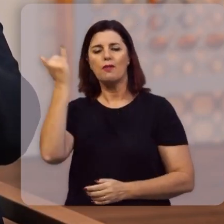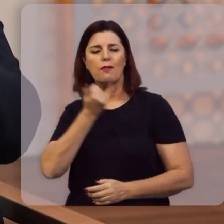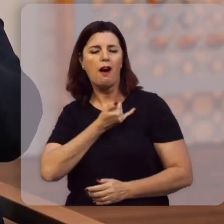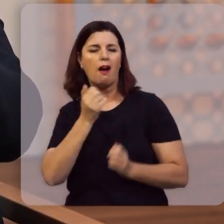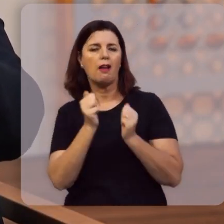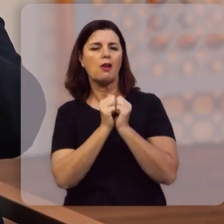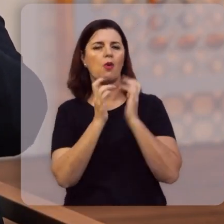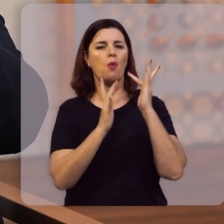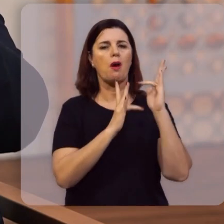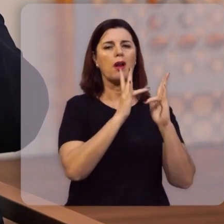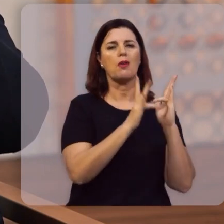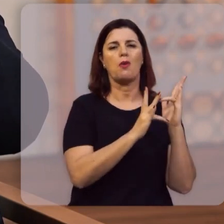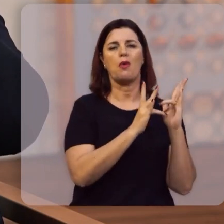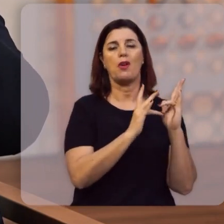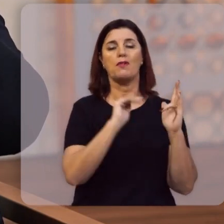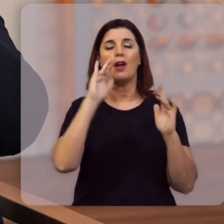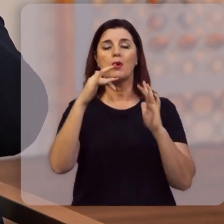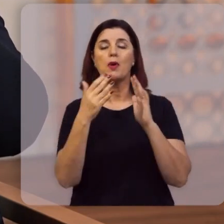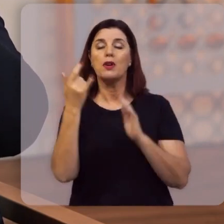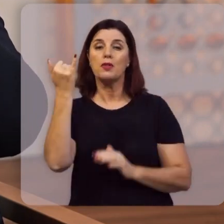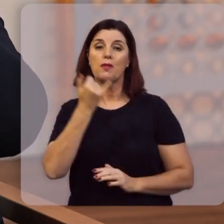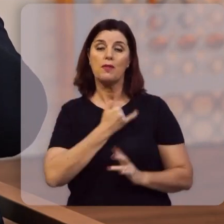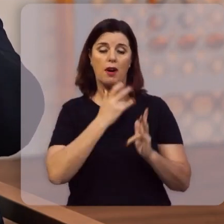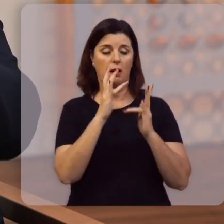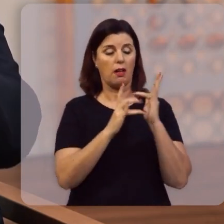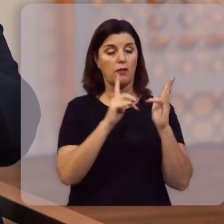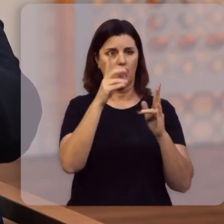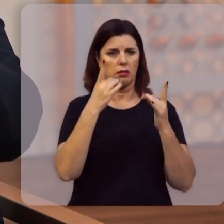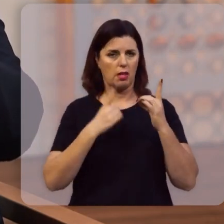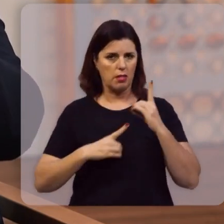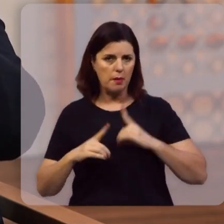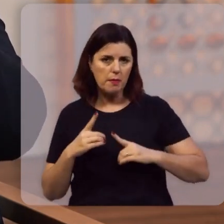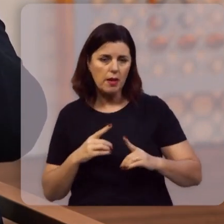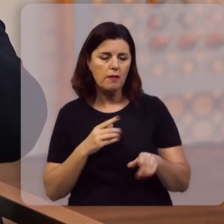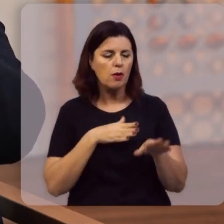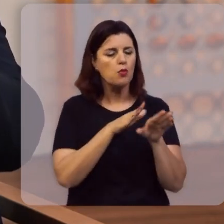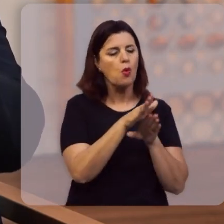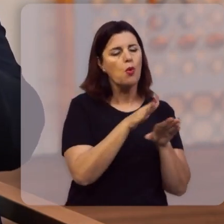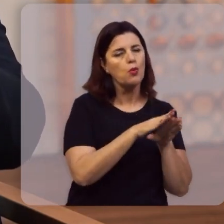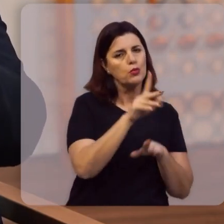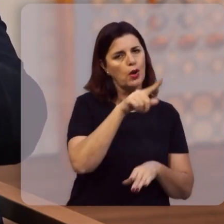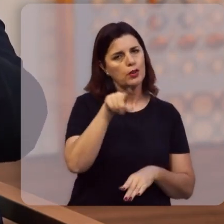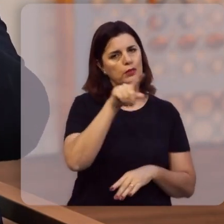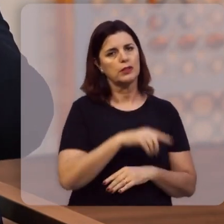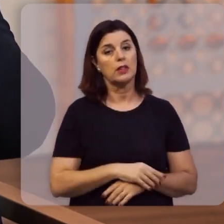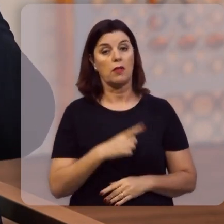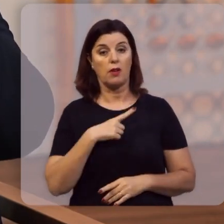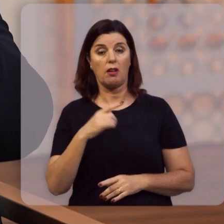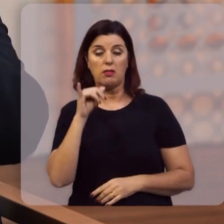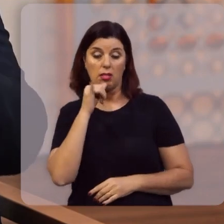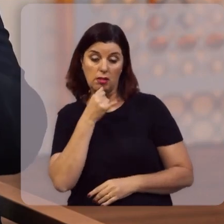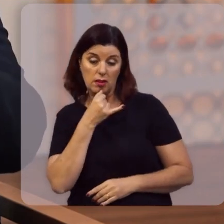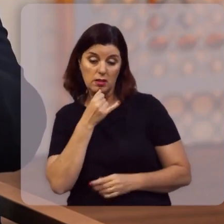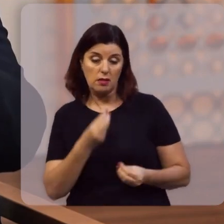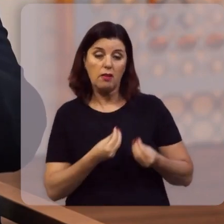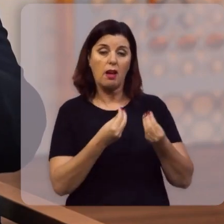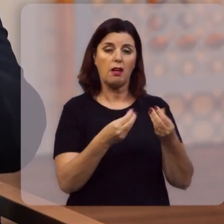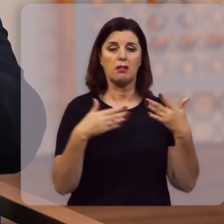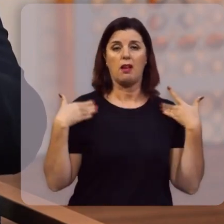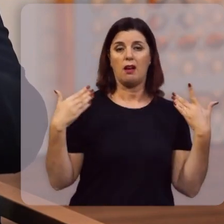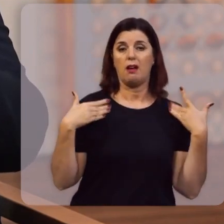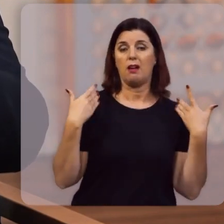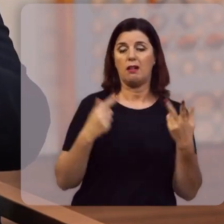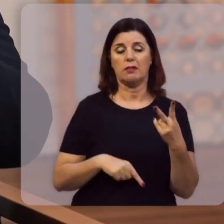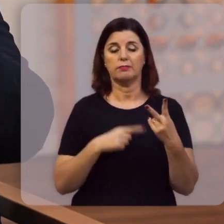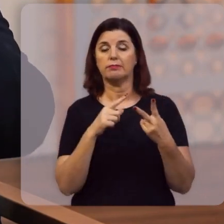noiva. E ao falar então com a sua noiva, se você está deprimido, ele vai consolar você. Se você está desanimado, ele vai te